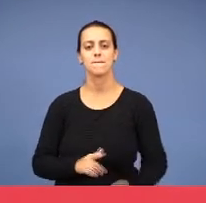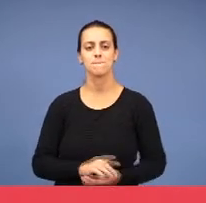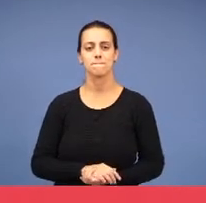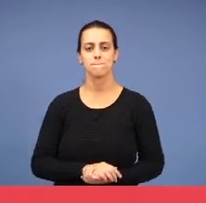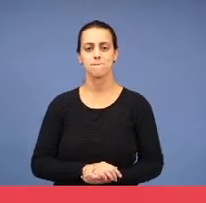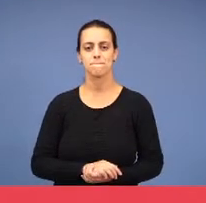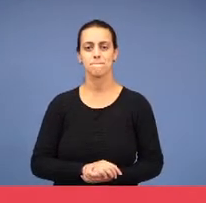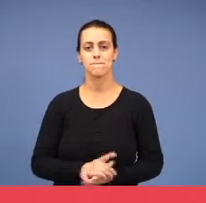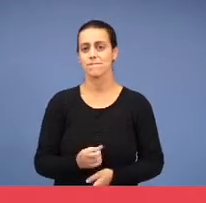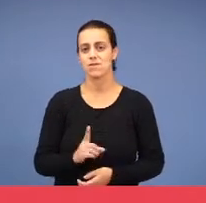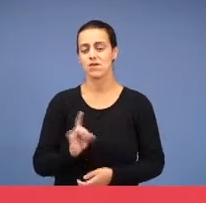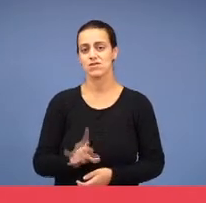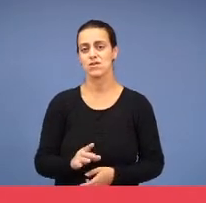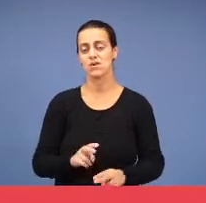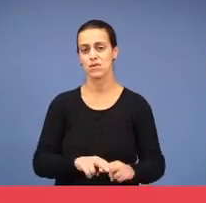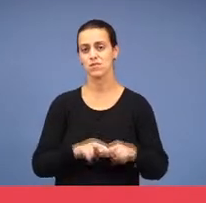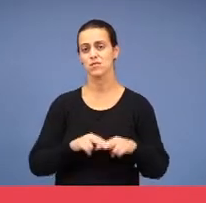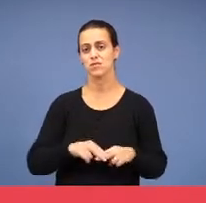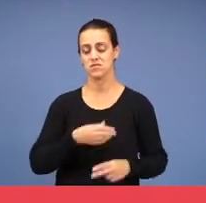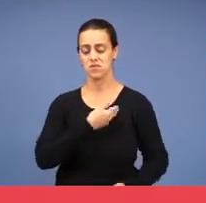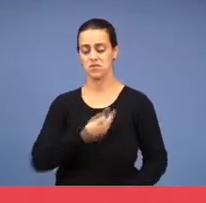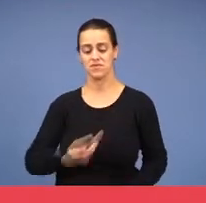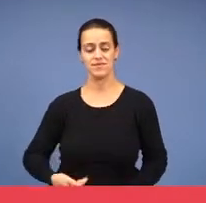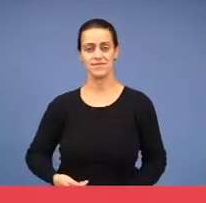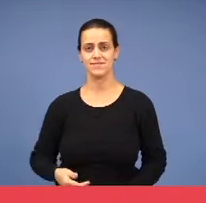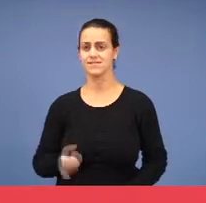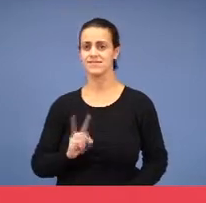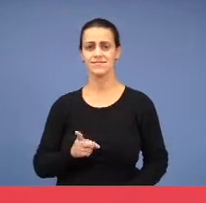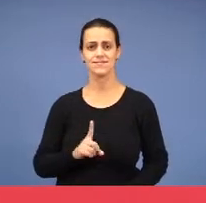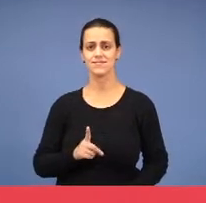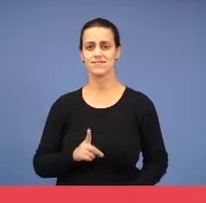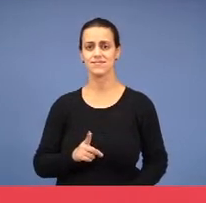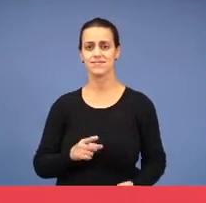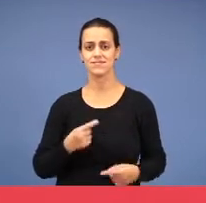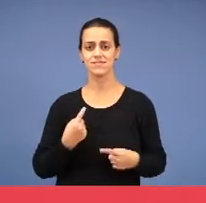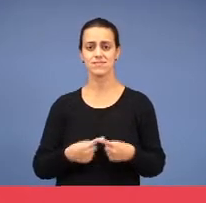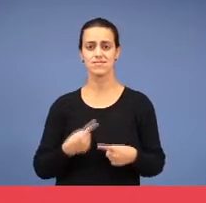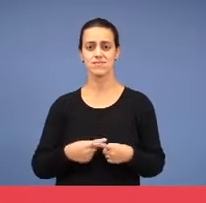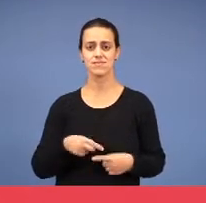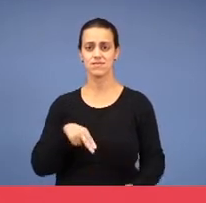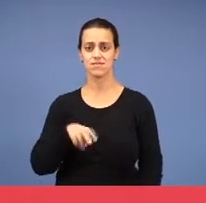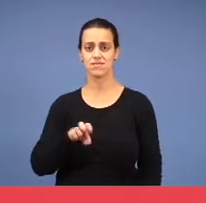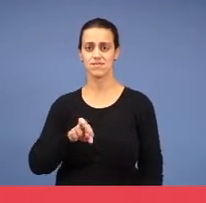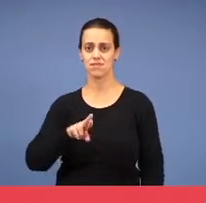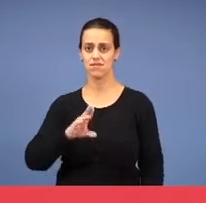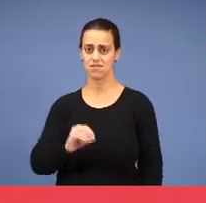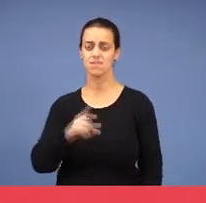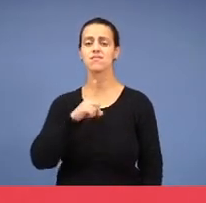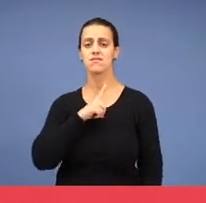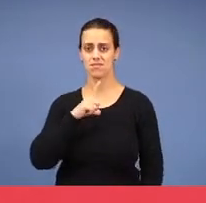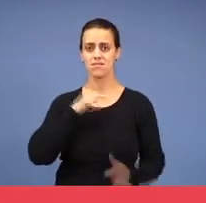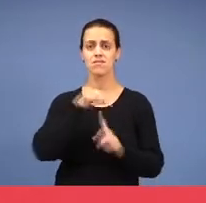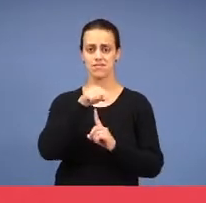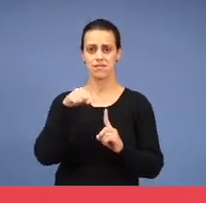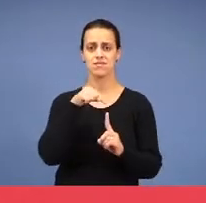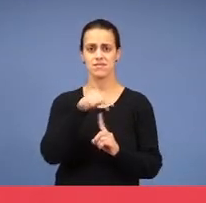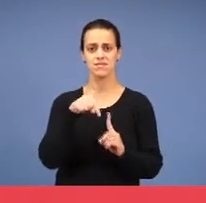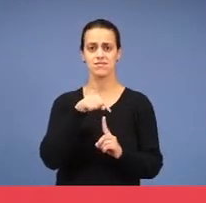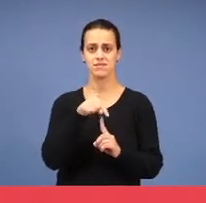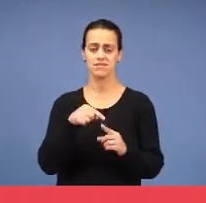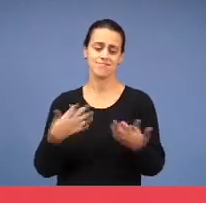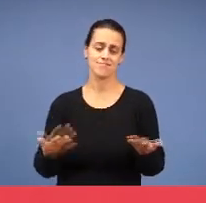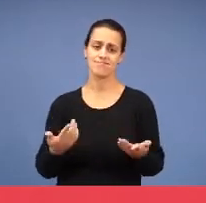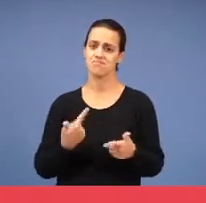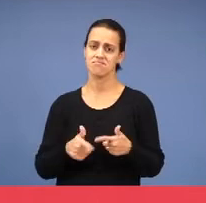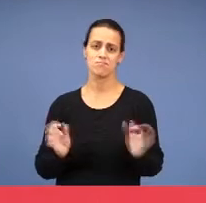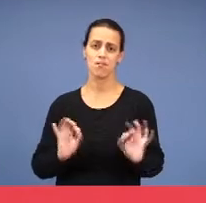era simplesmente porque eles estavam no governo, porque no governo de Nero havia uns santos. Olha o problema. Então, o